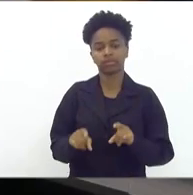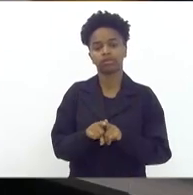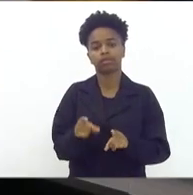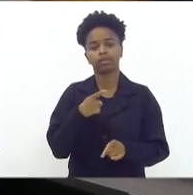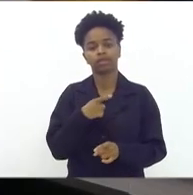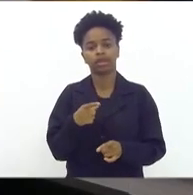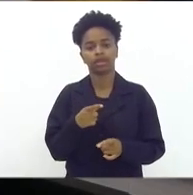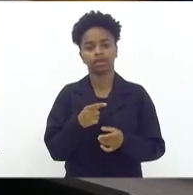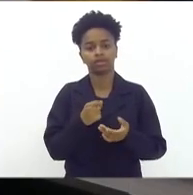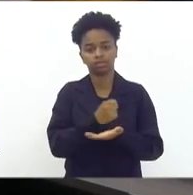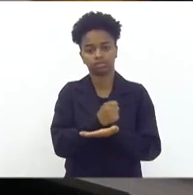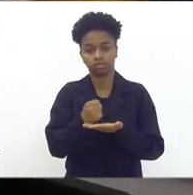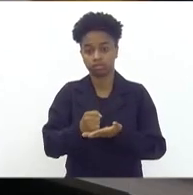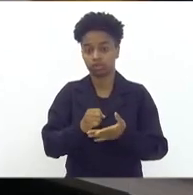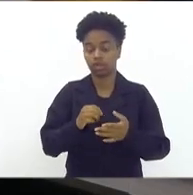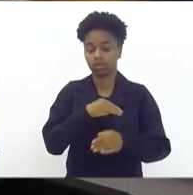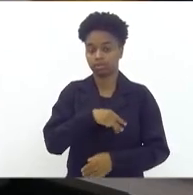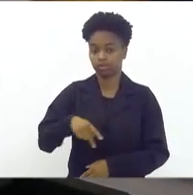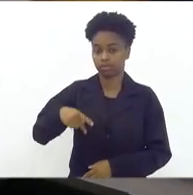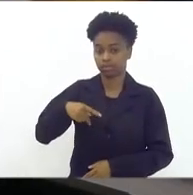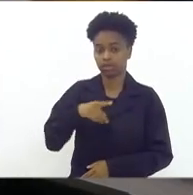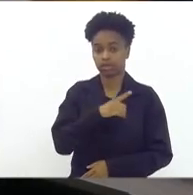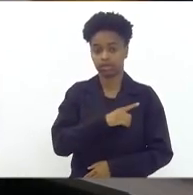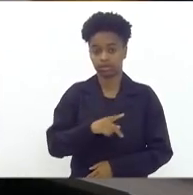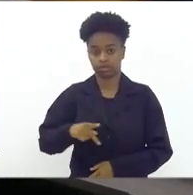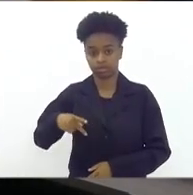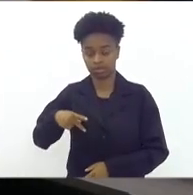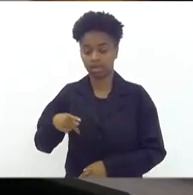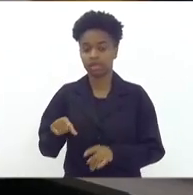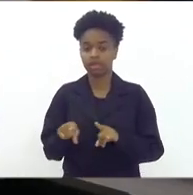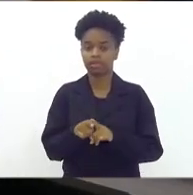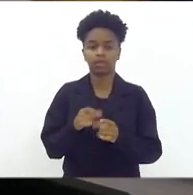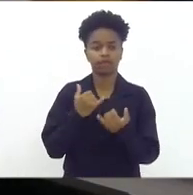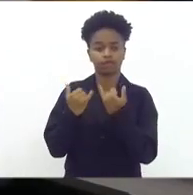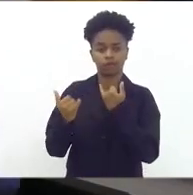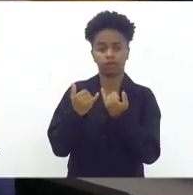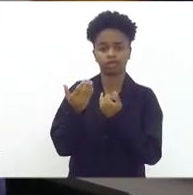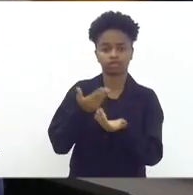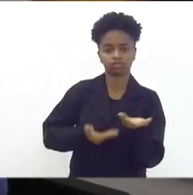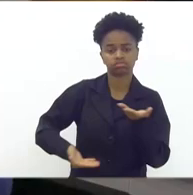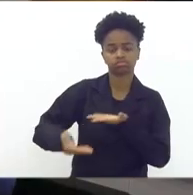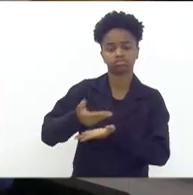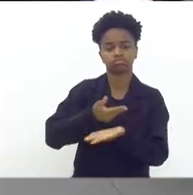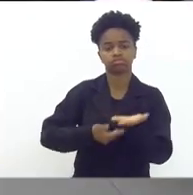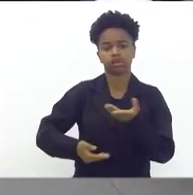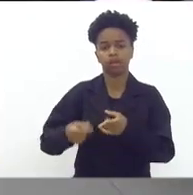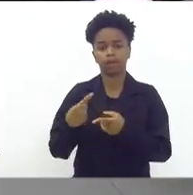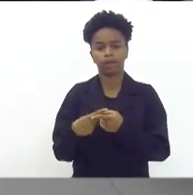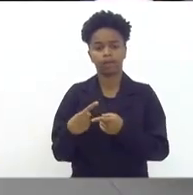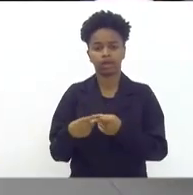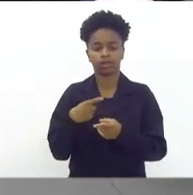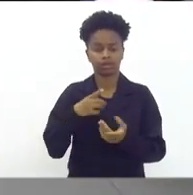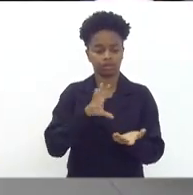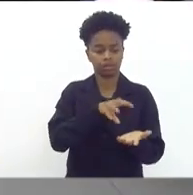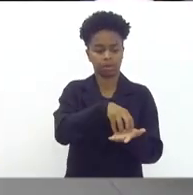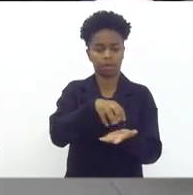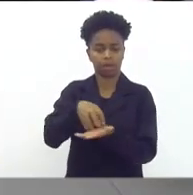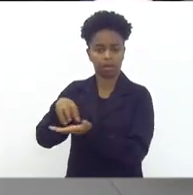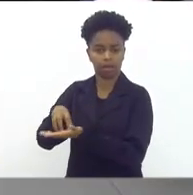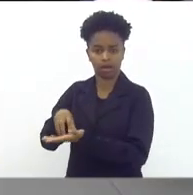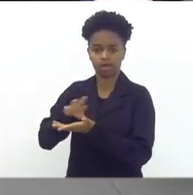convênios com Ministério Público com defensoria Para quê Para troca de informações são mais órgãos